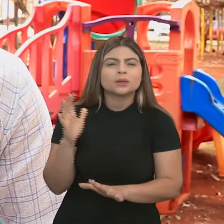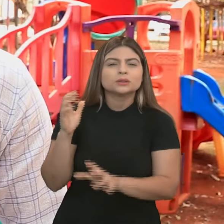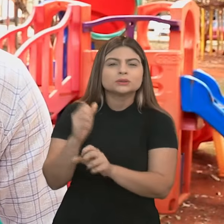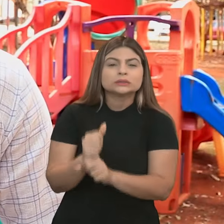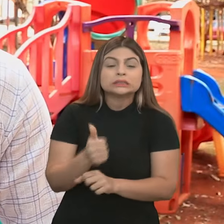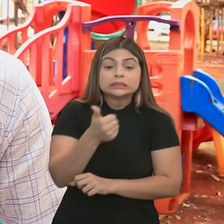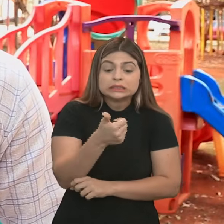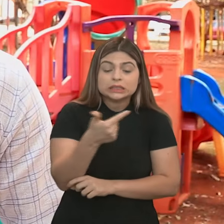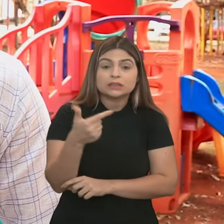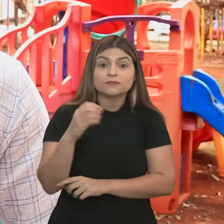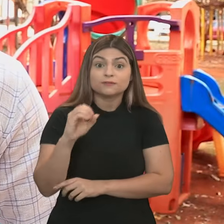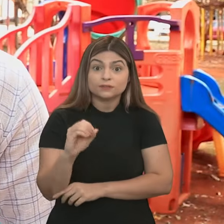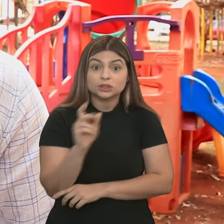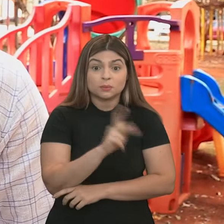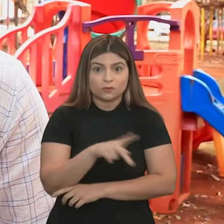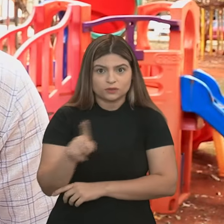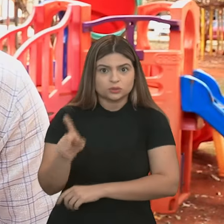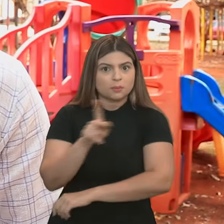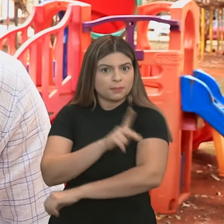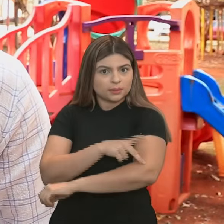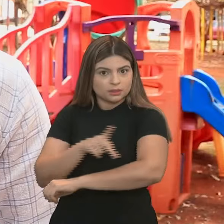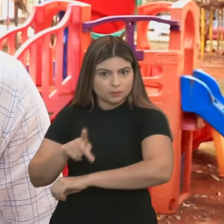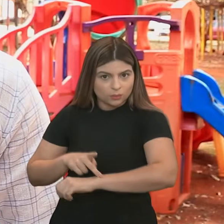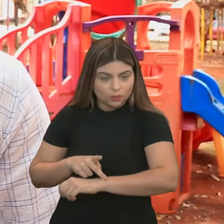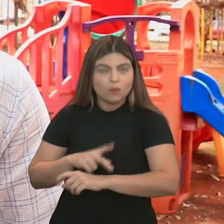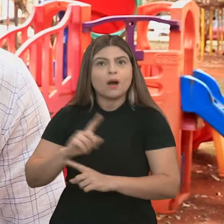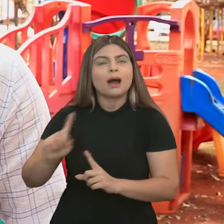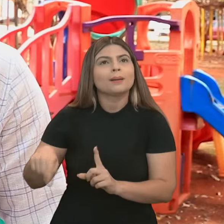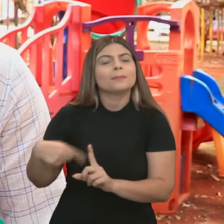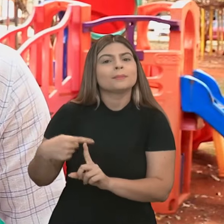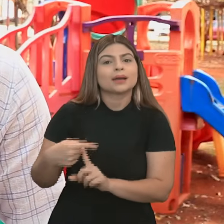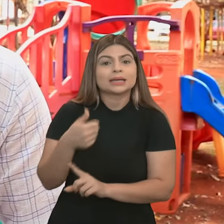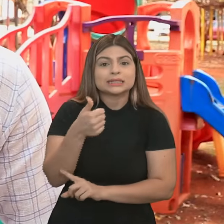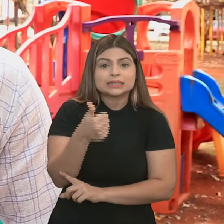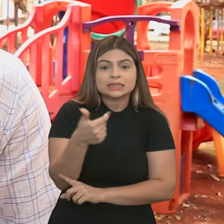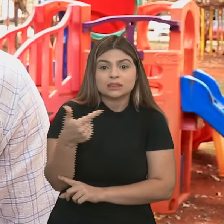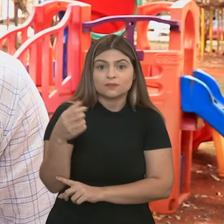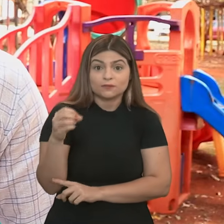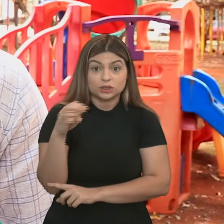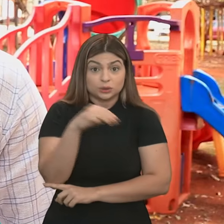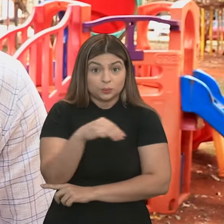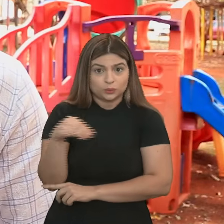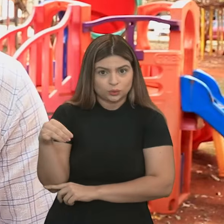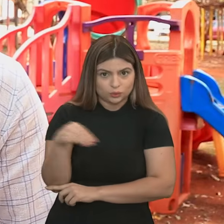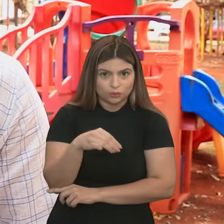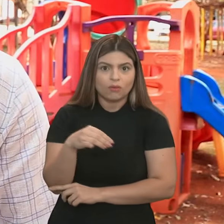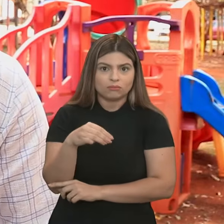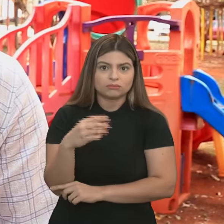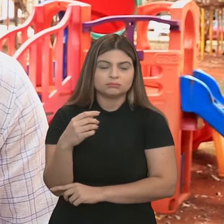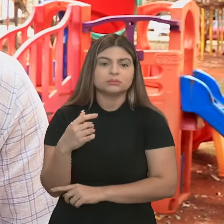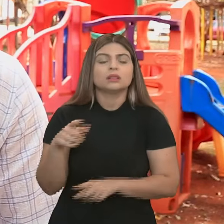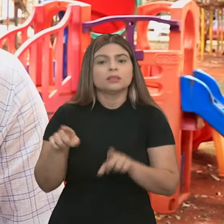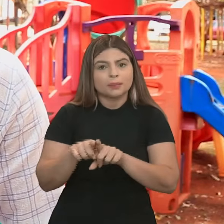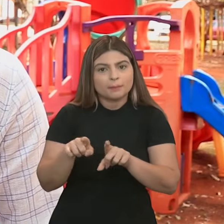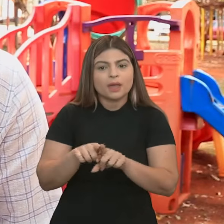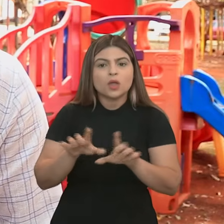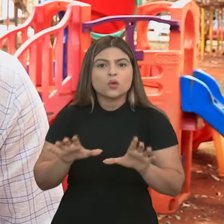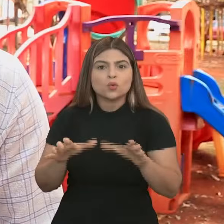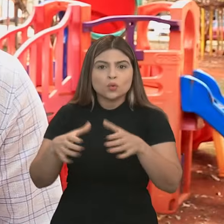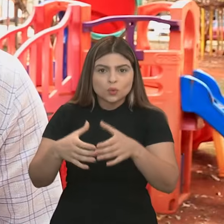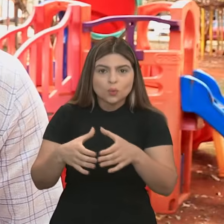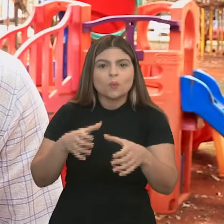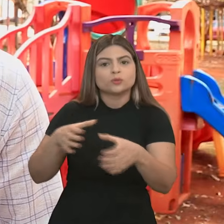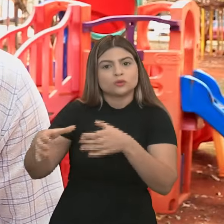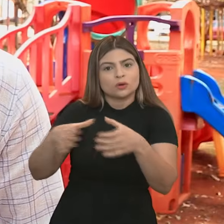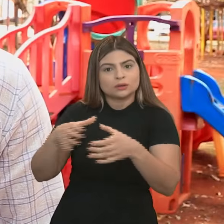120 professoras pedagogas, mais 120 monitores e mais a equipe de coordenação e de direção